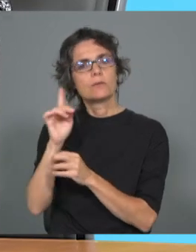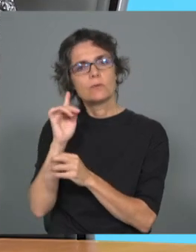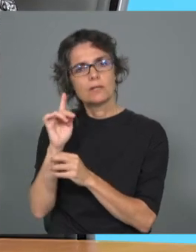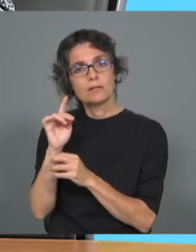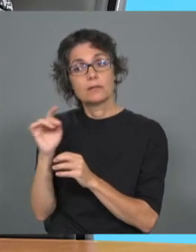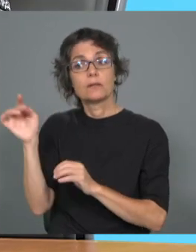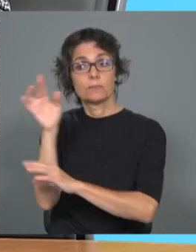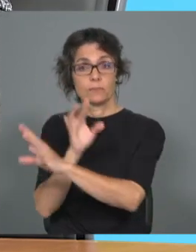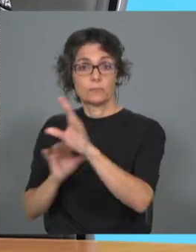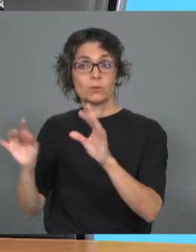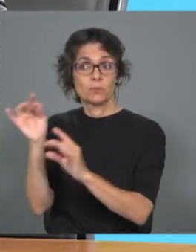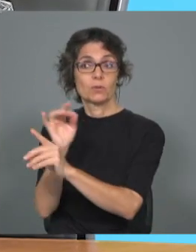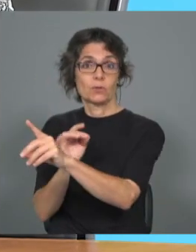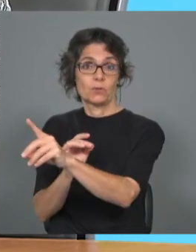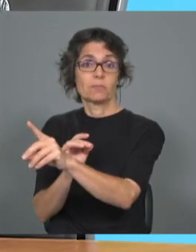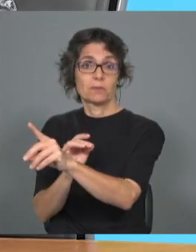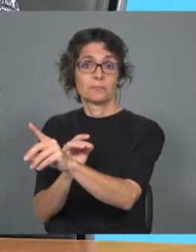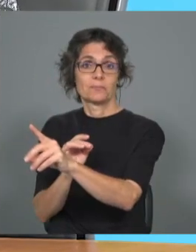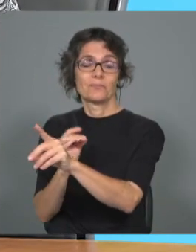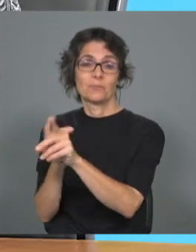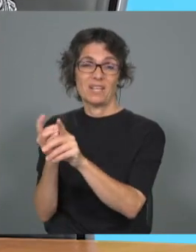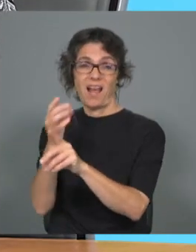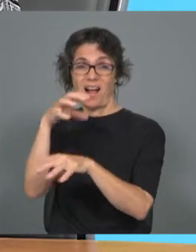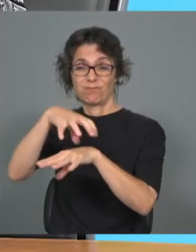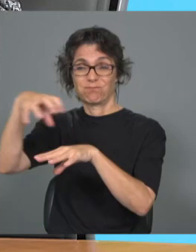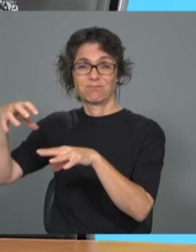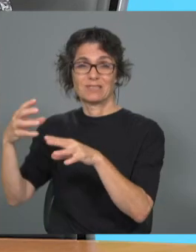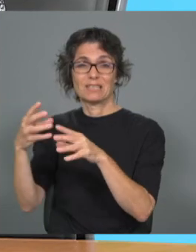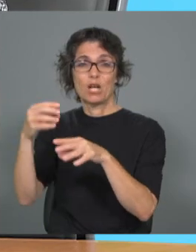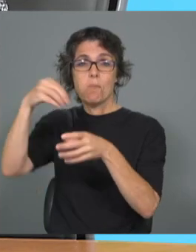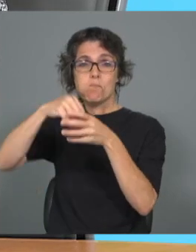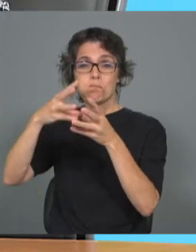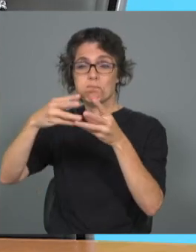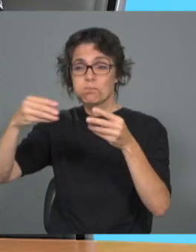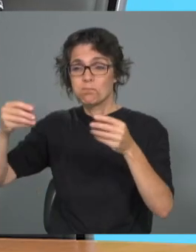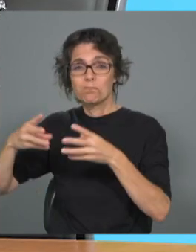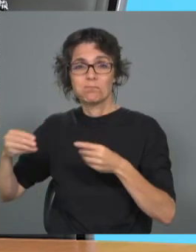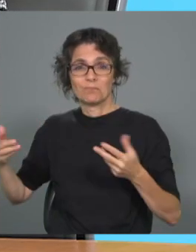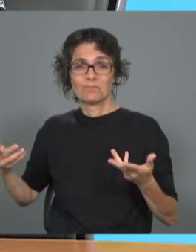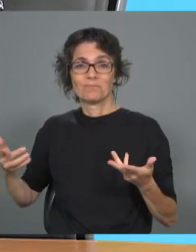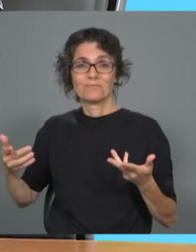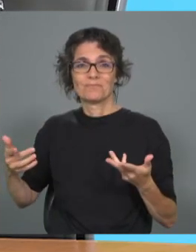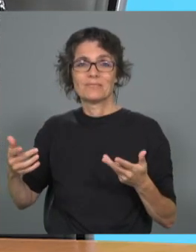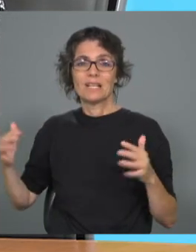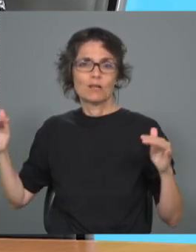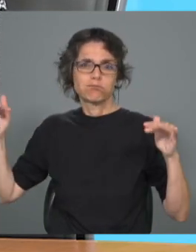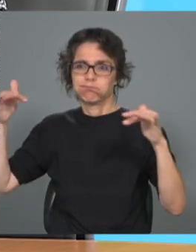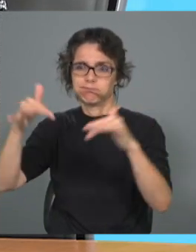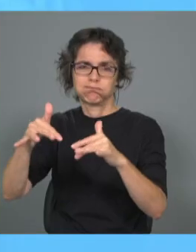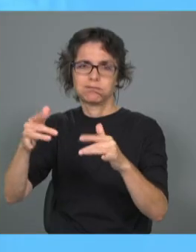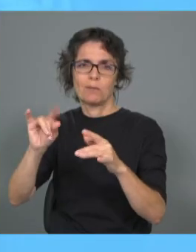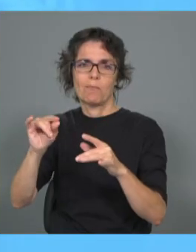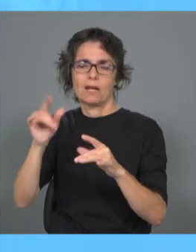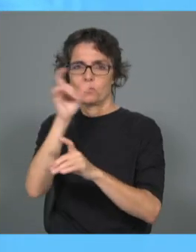ficar cada vez mais ter as igrejas cada vez mais desertas de autóctones. Exato. E mais cheia de migrantes.